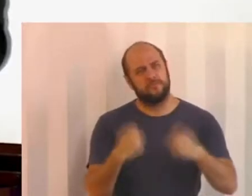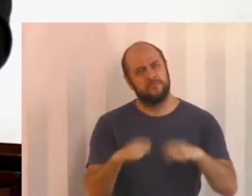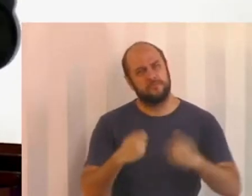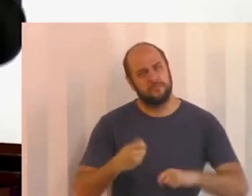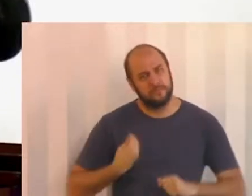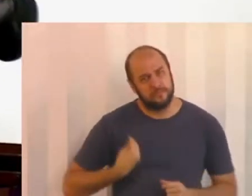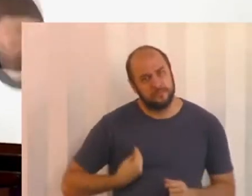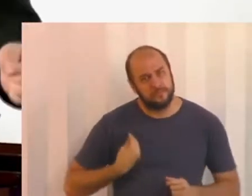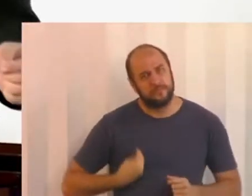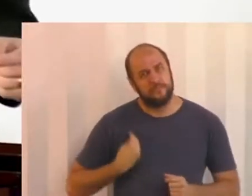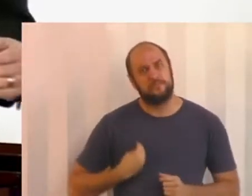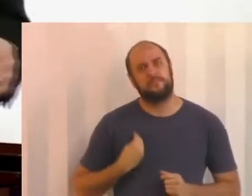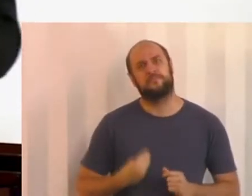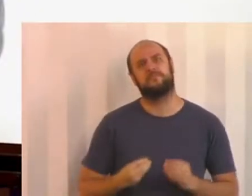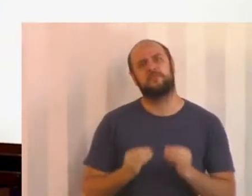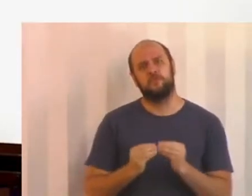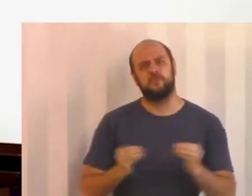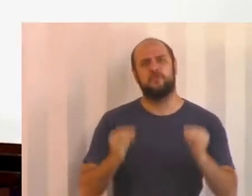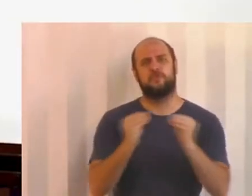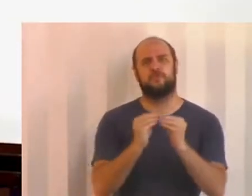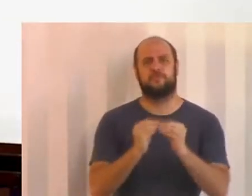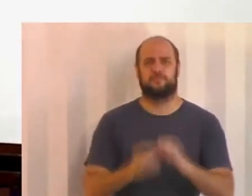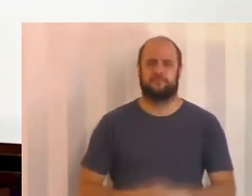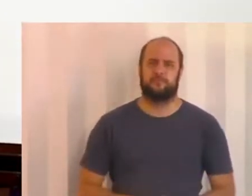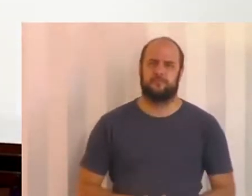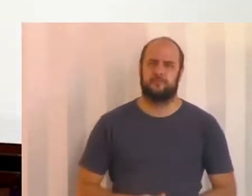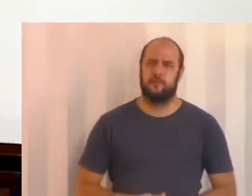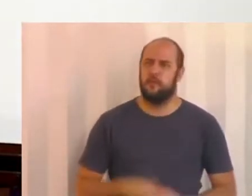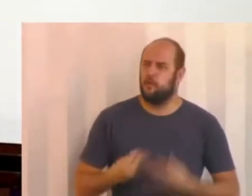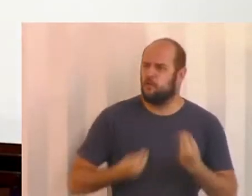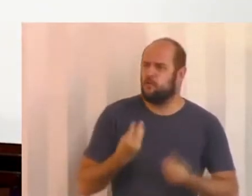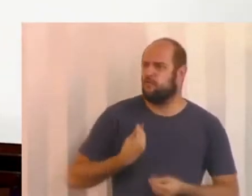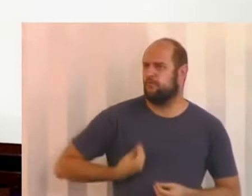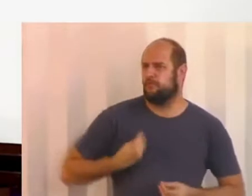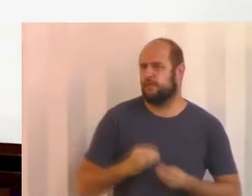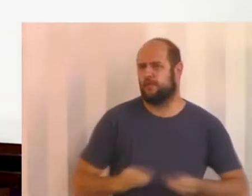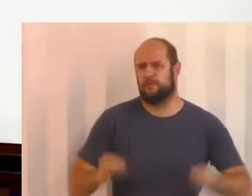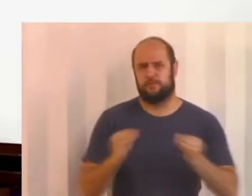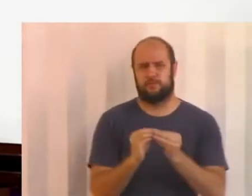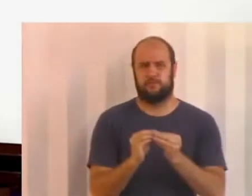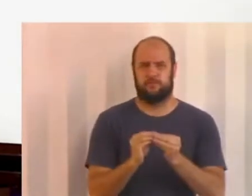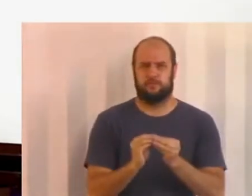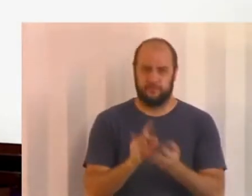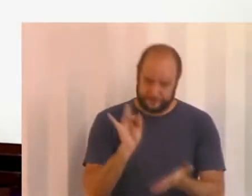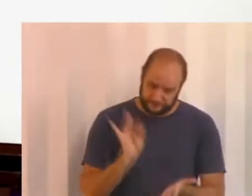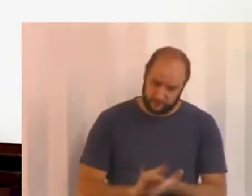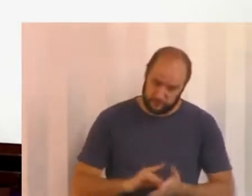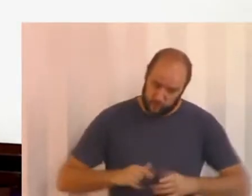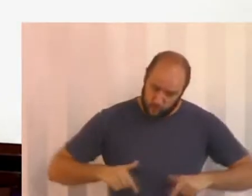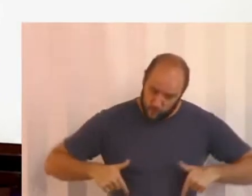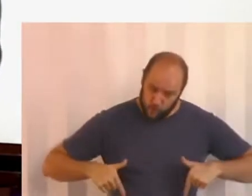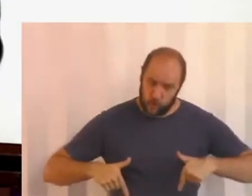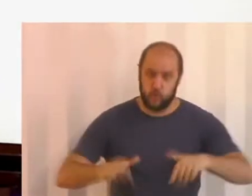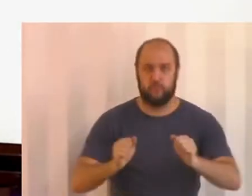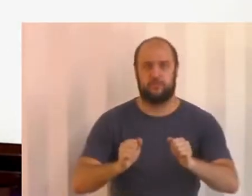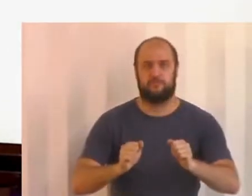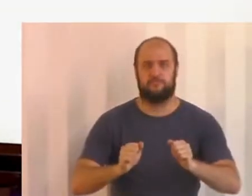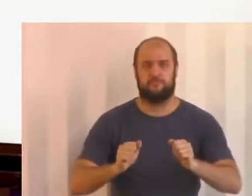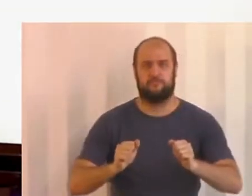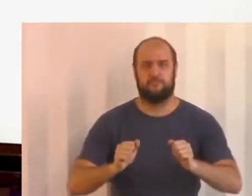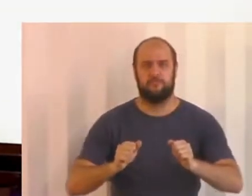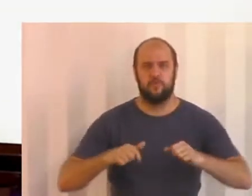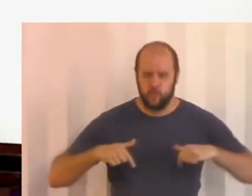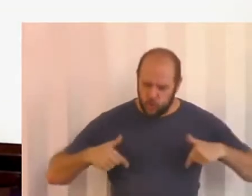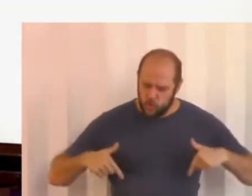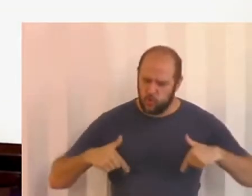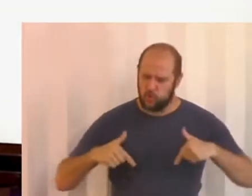viver de modo digno do Evangelho. Mas como é viver de modo digno do Evangelho? É de fato lutando o bom combate, lutando a